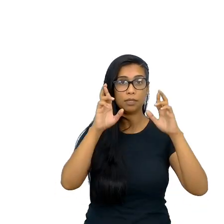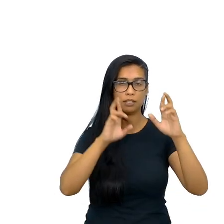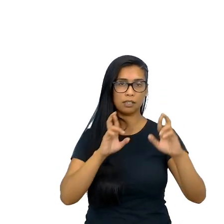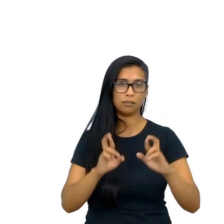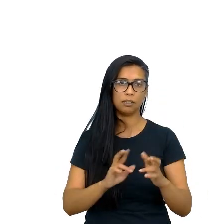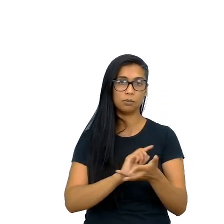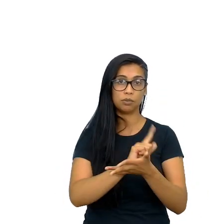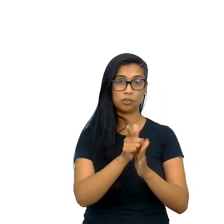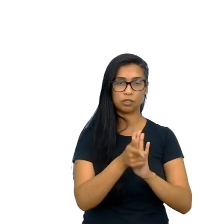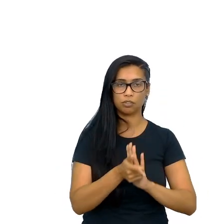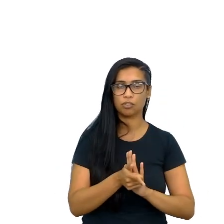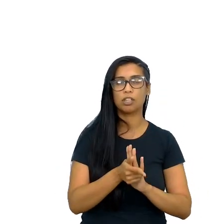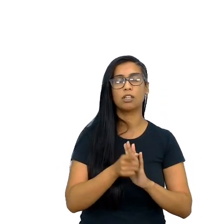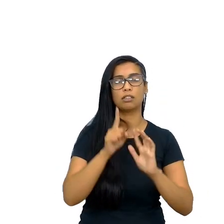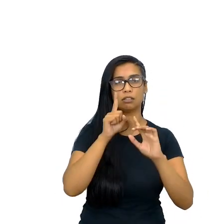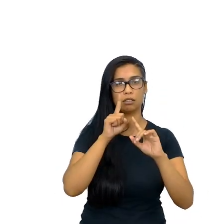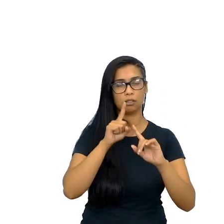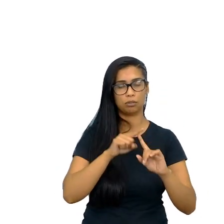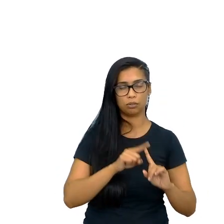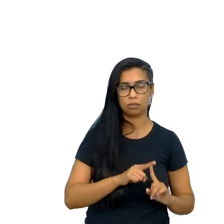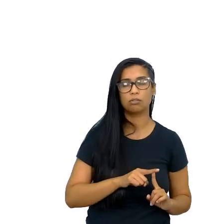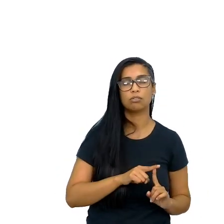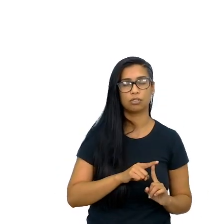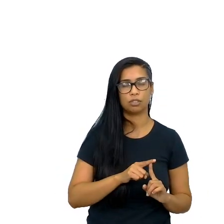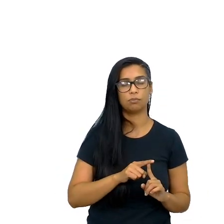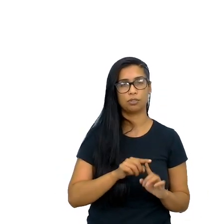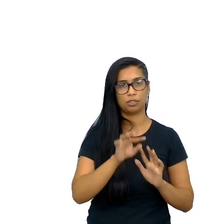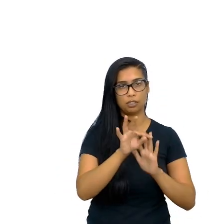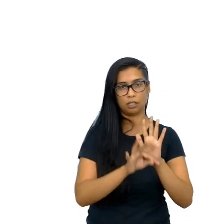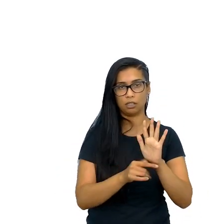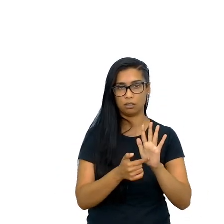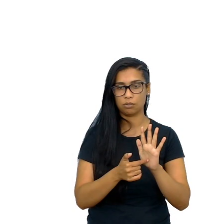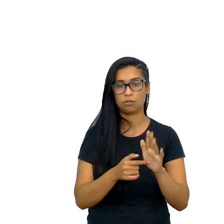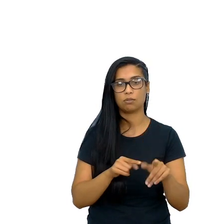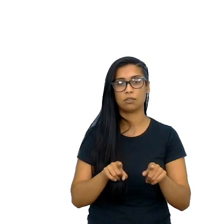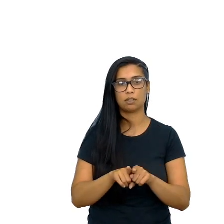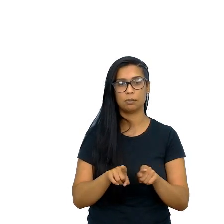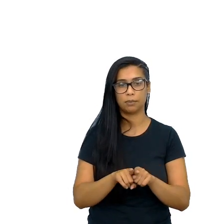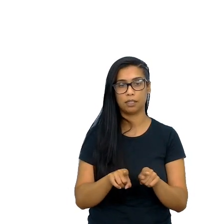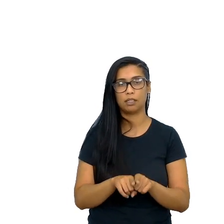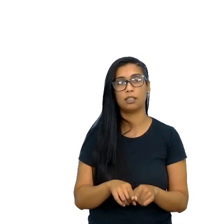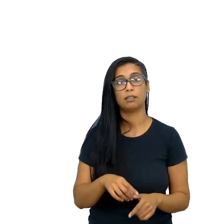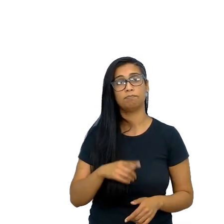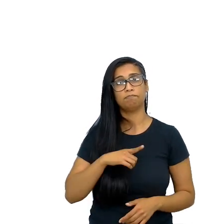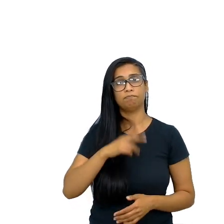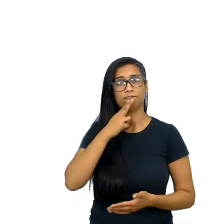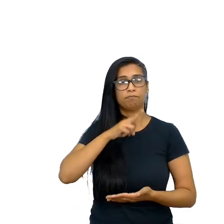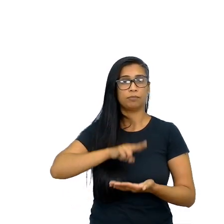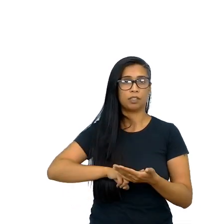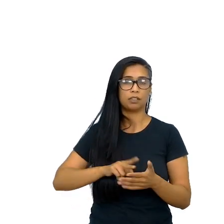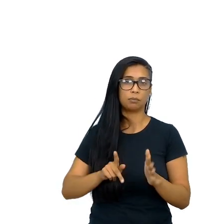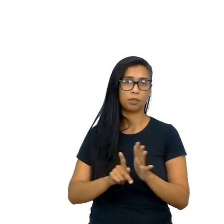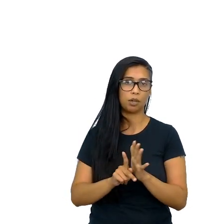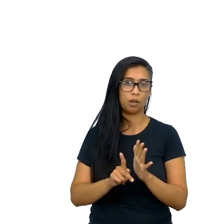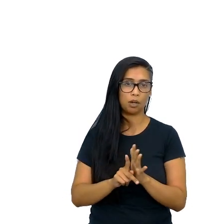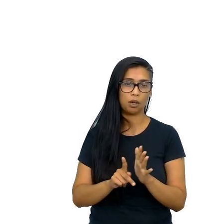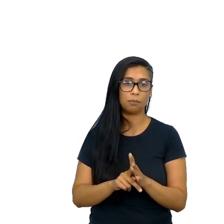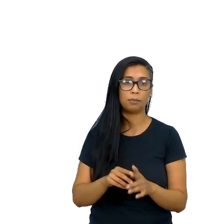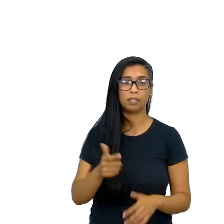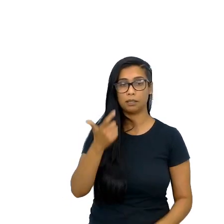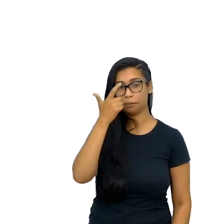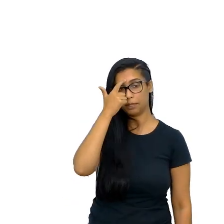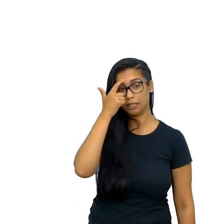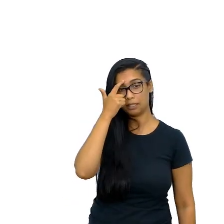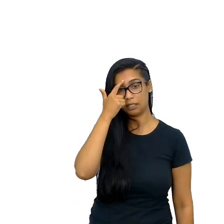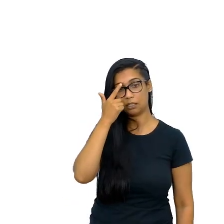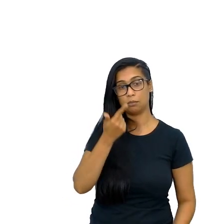a coleta, né, que foi, no caso, a carta de solicitação, e pensando nas rubricas, né,